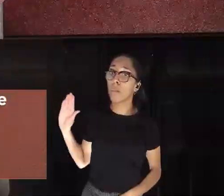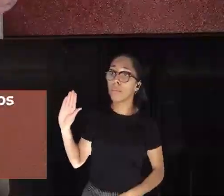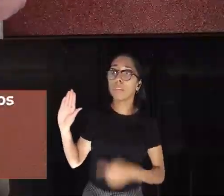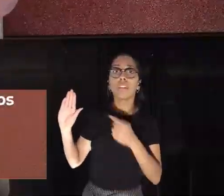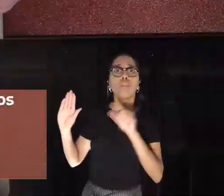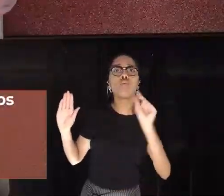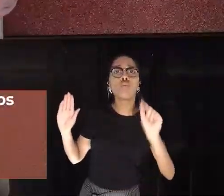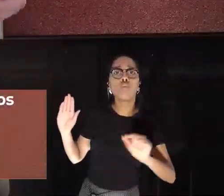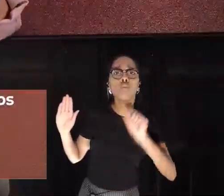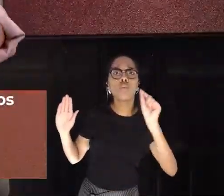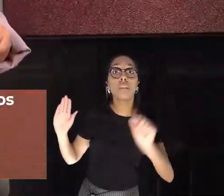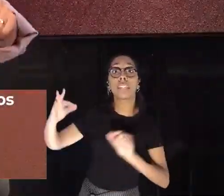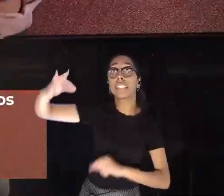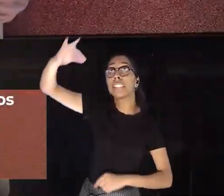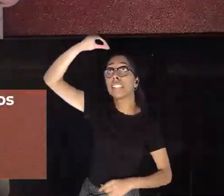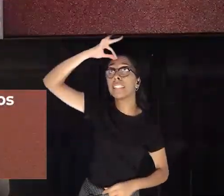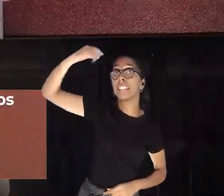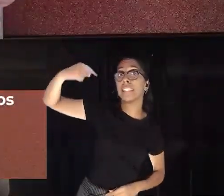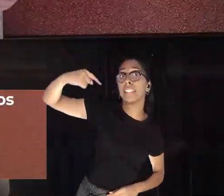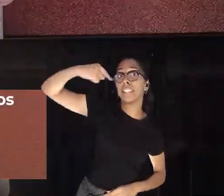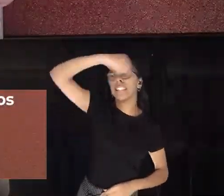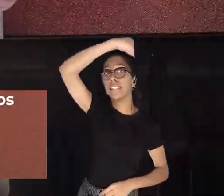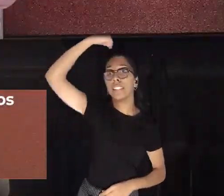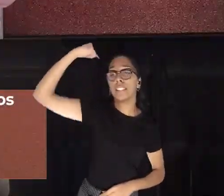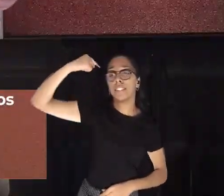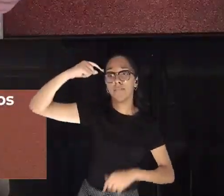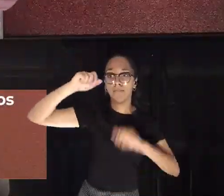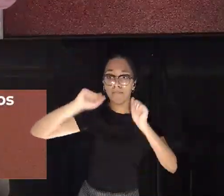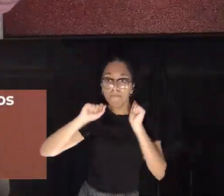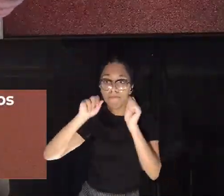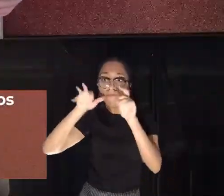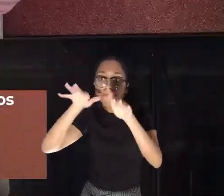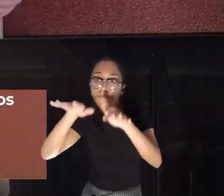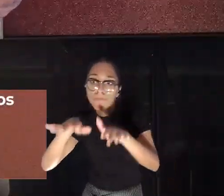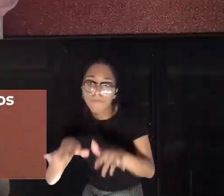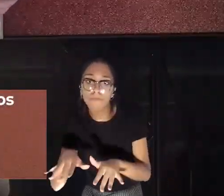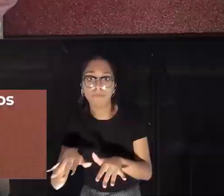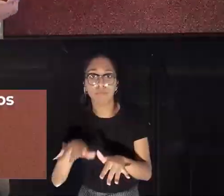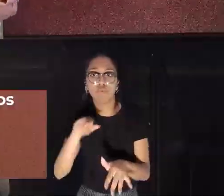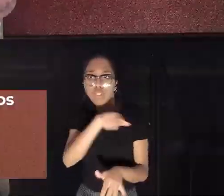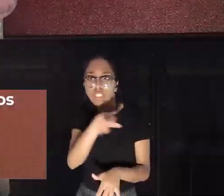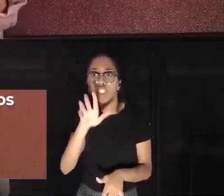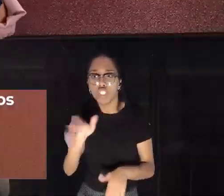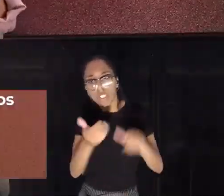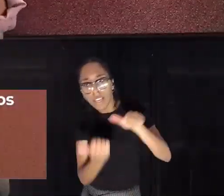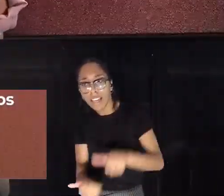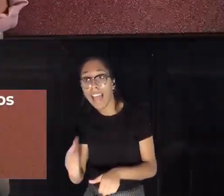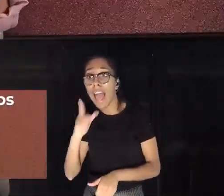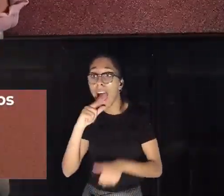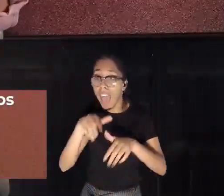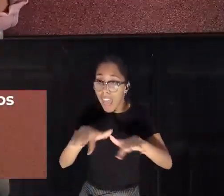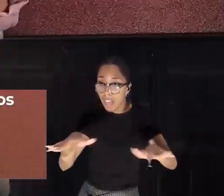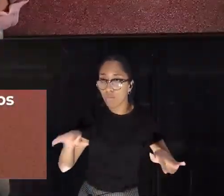Pois João batizou com água, mas dentro de poucos dias